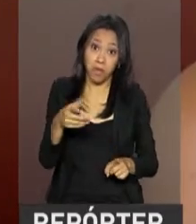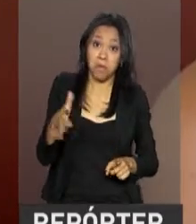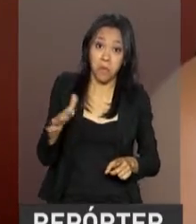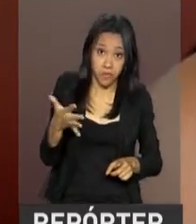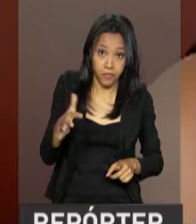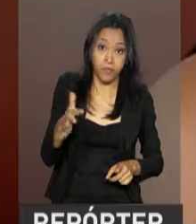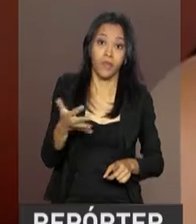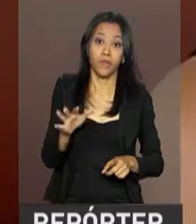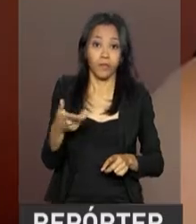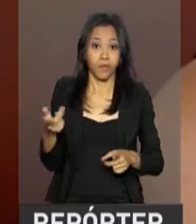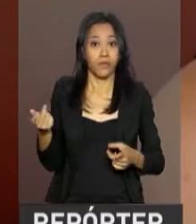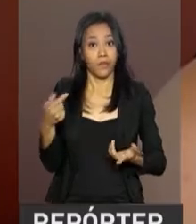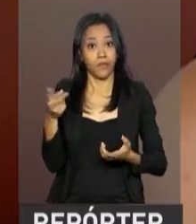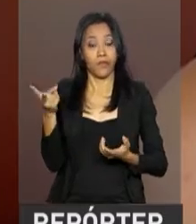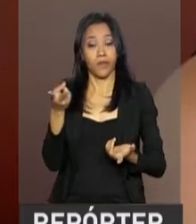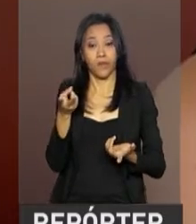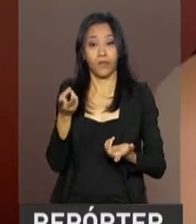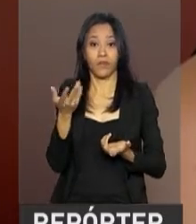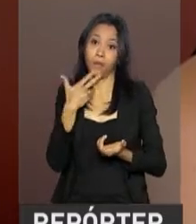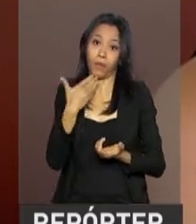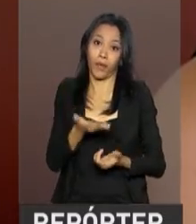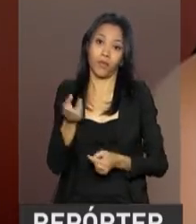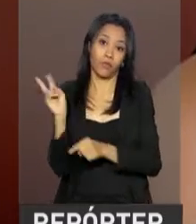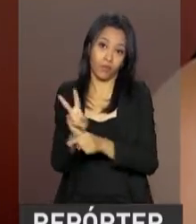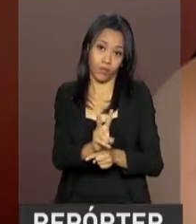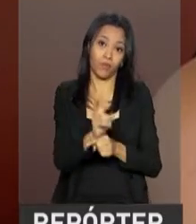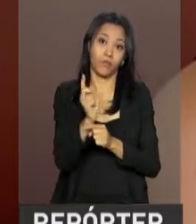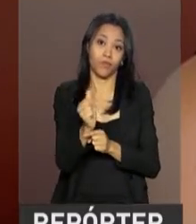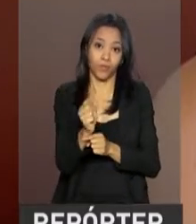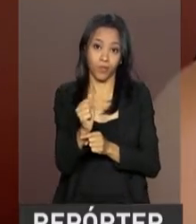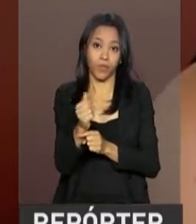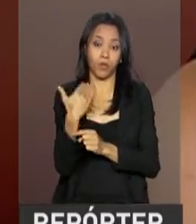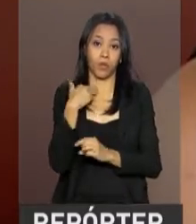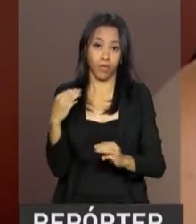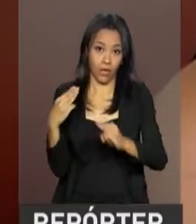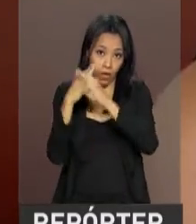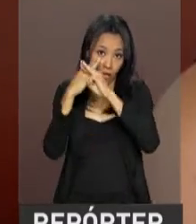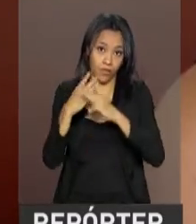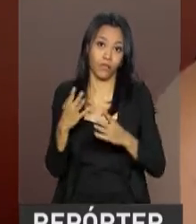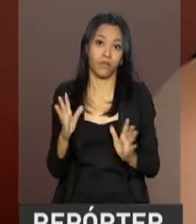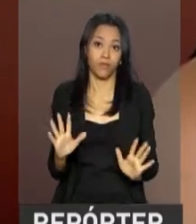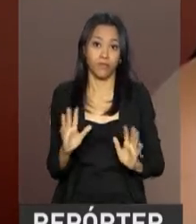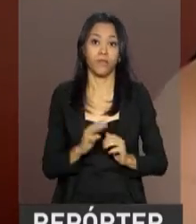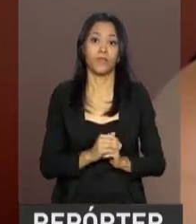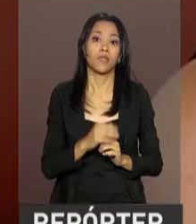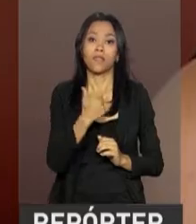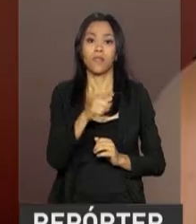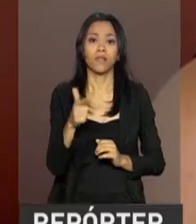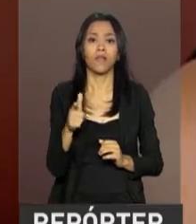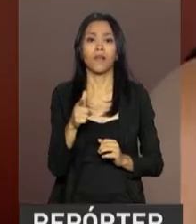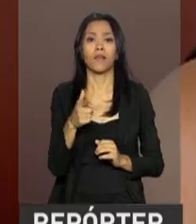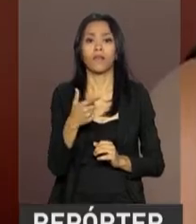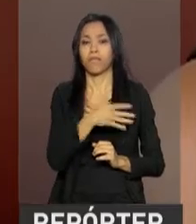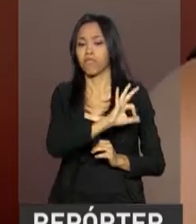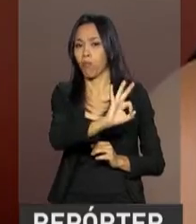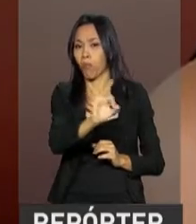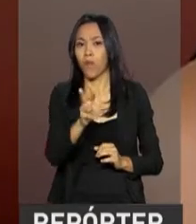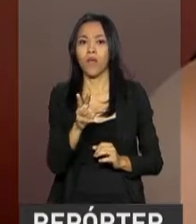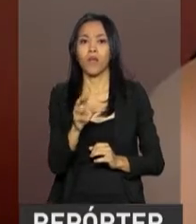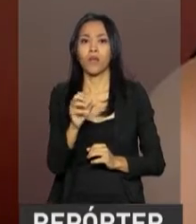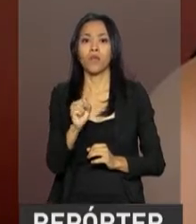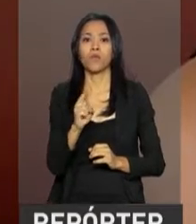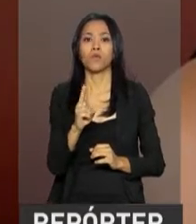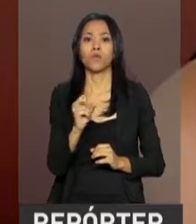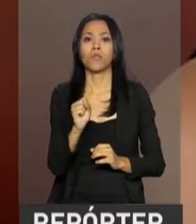menos financiado diretamente pela caixa sem subsídio e sem sem esses programas num dá